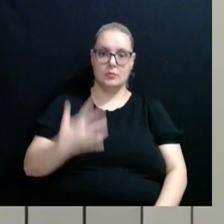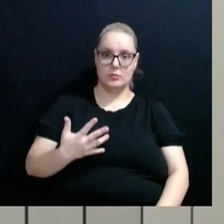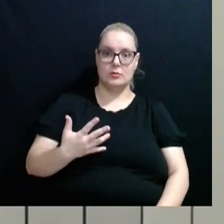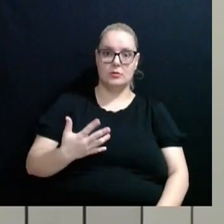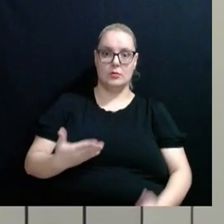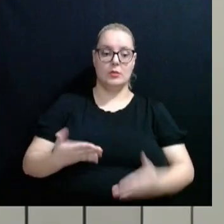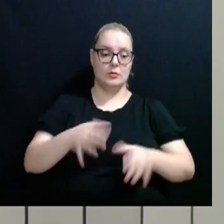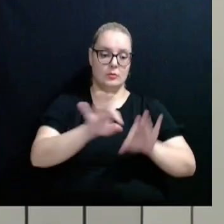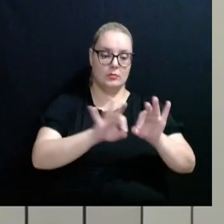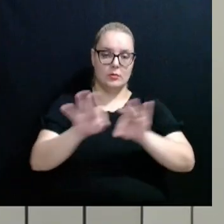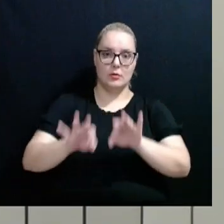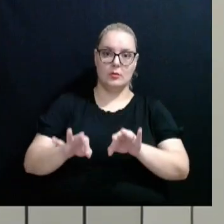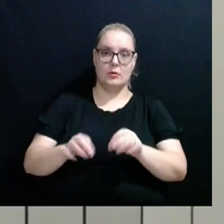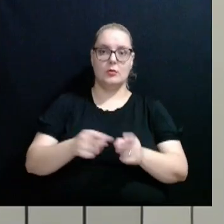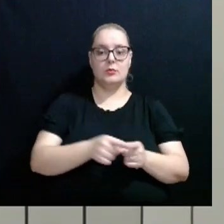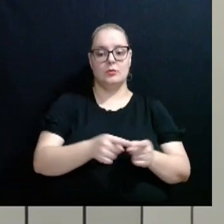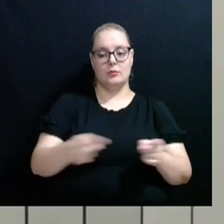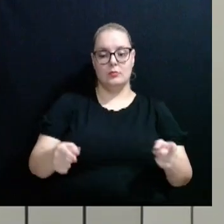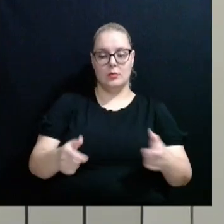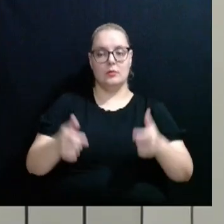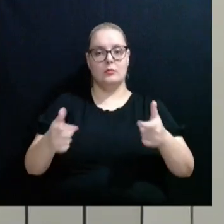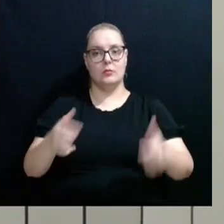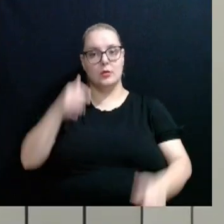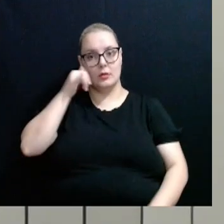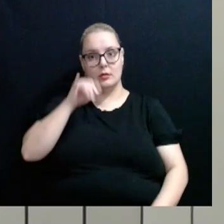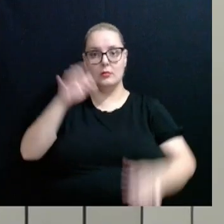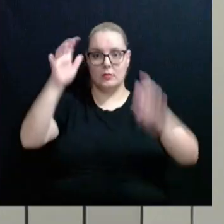longo prazo para evitar alagamentos.